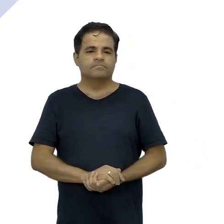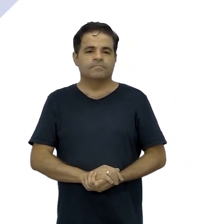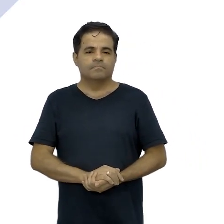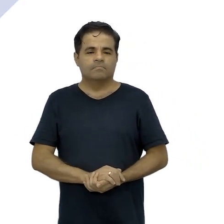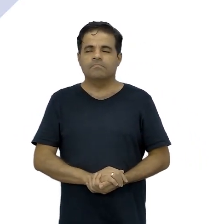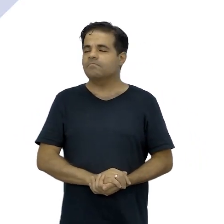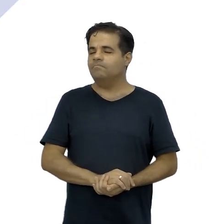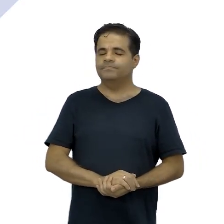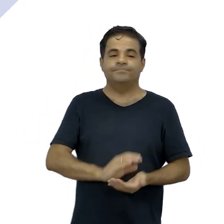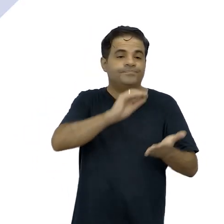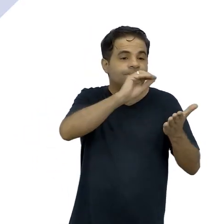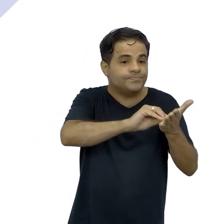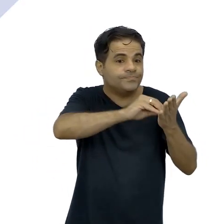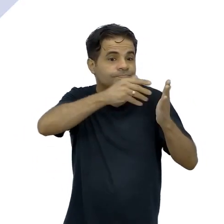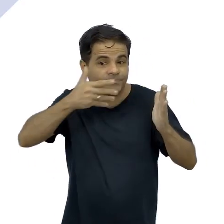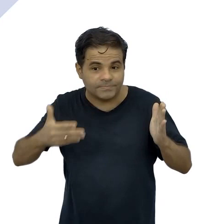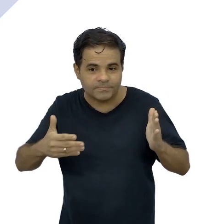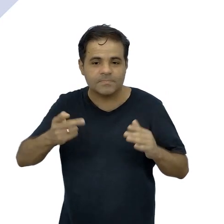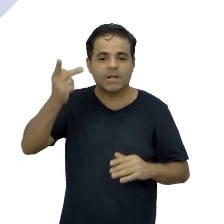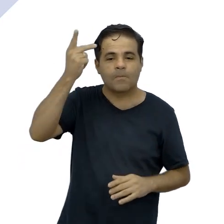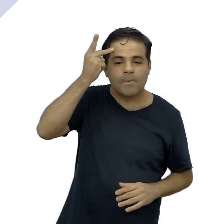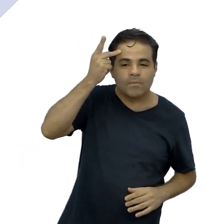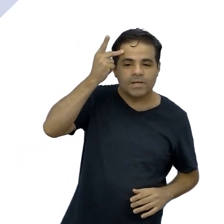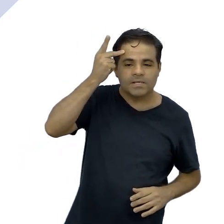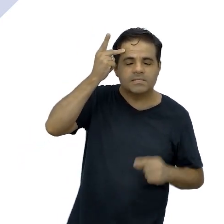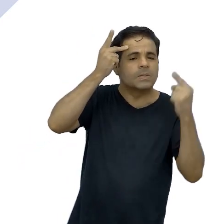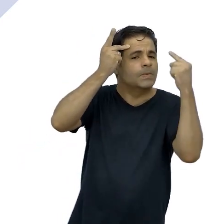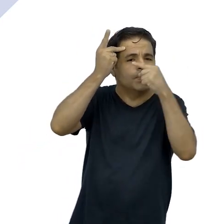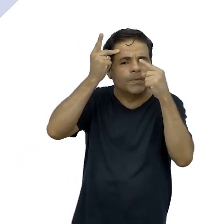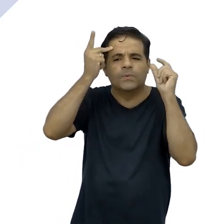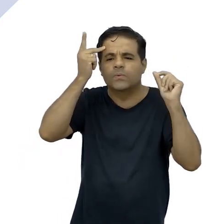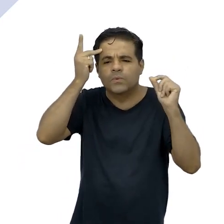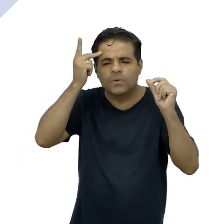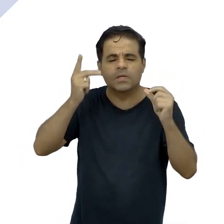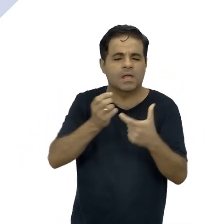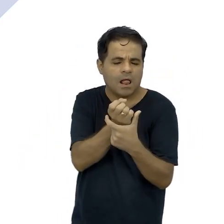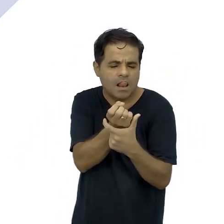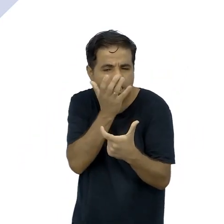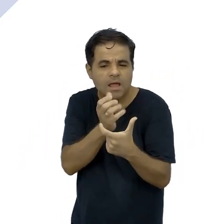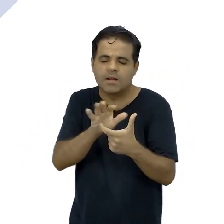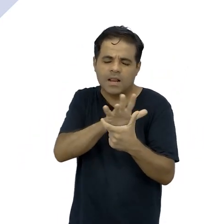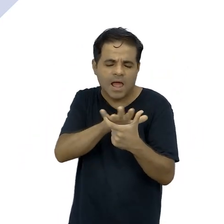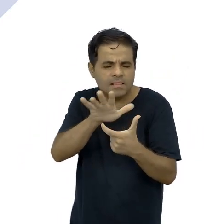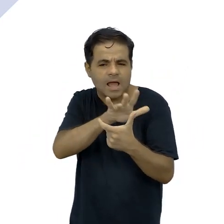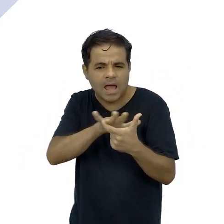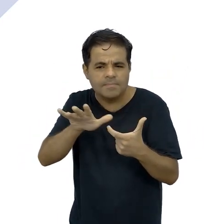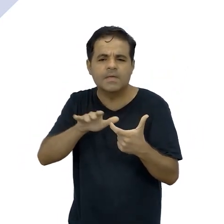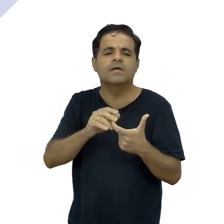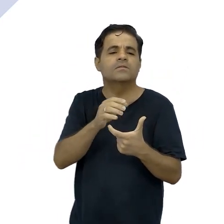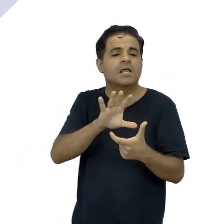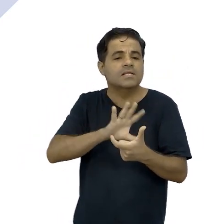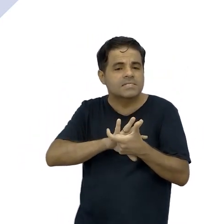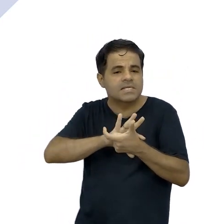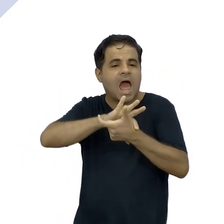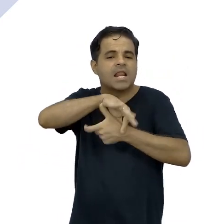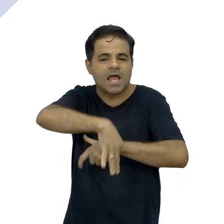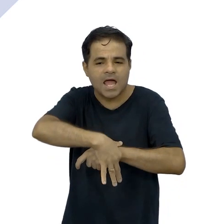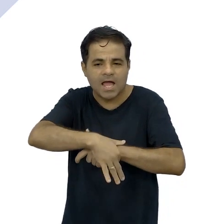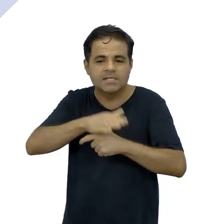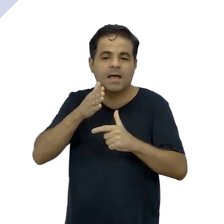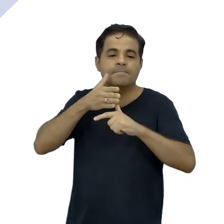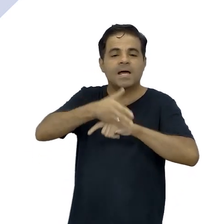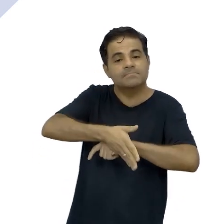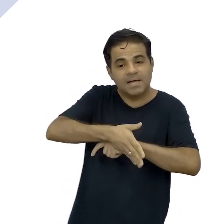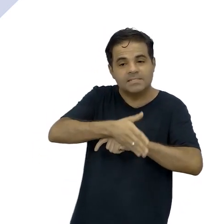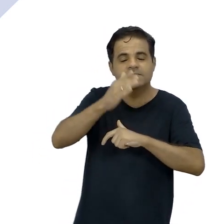O currículo paulista, né, preconiza, diz que o letramento e o multiletramento, eles garantem a participação dos